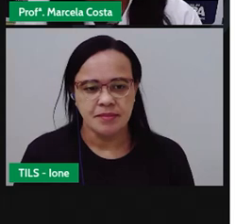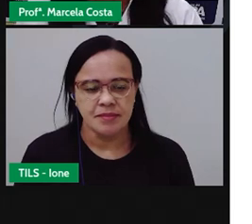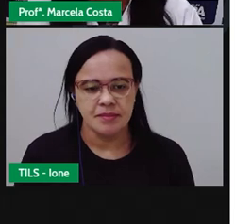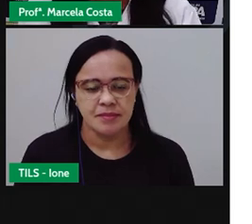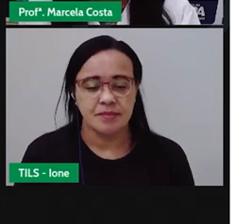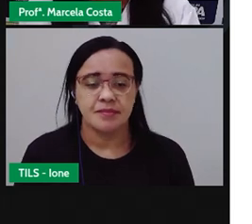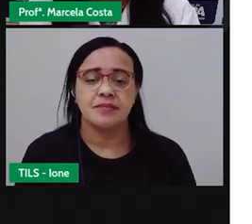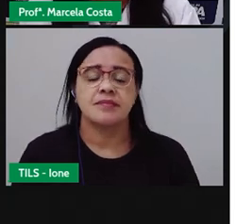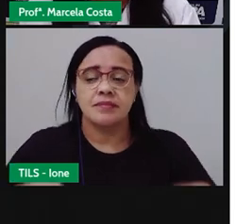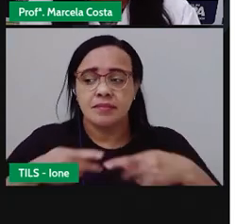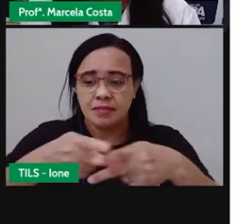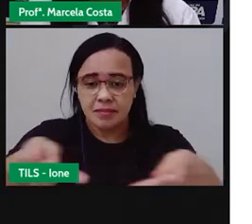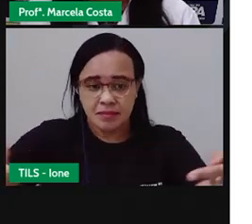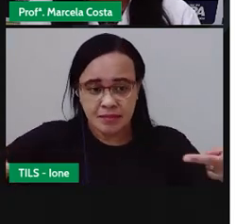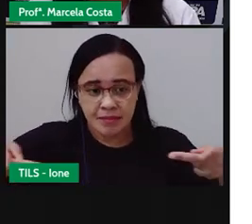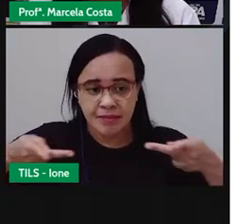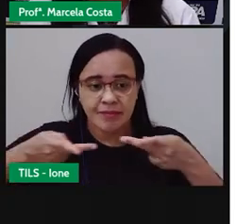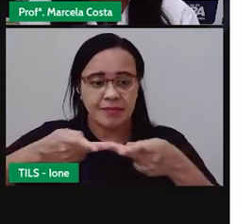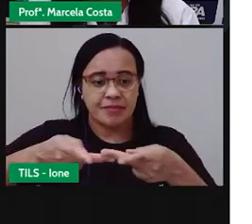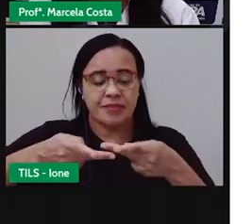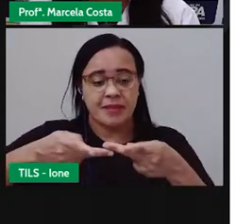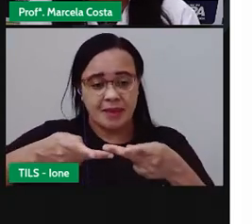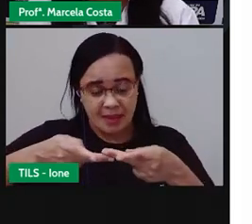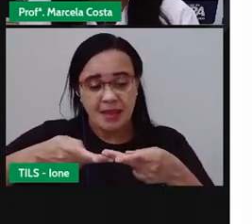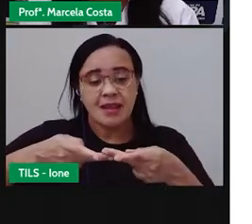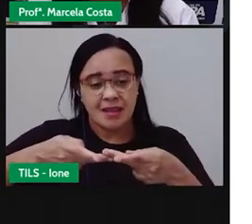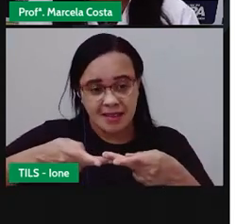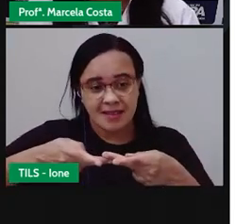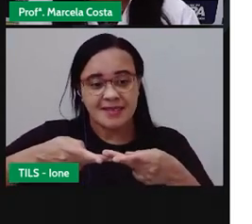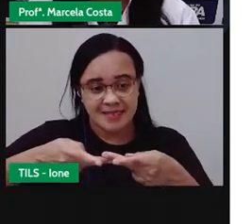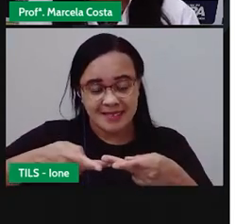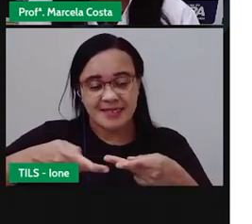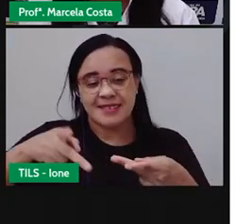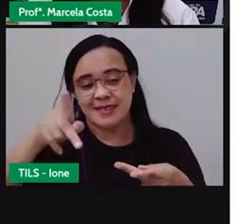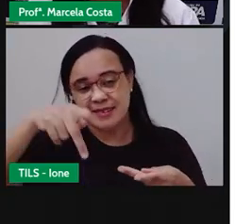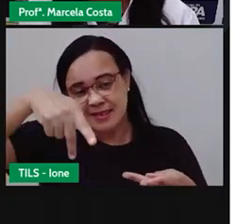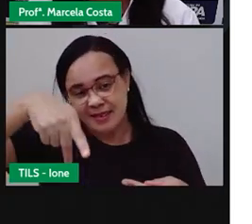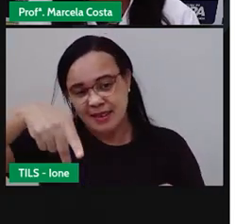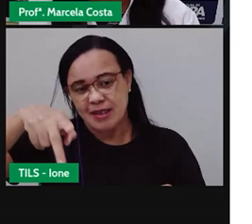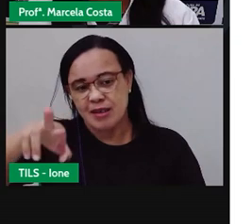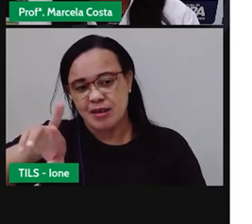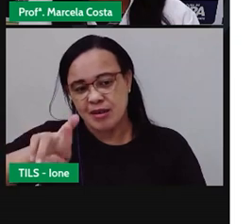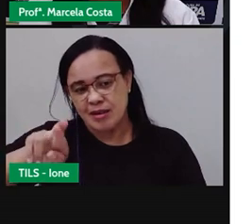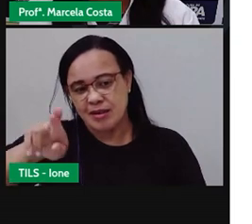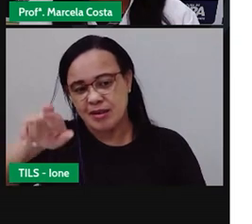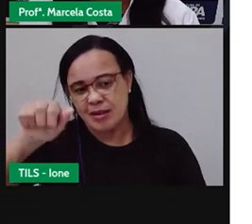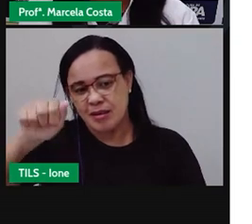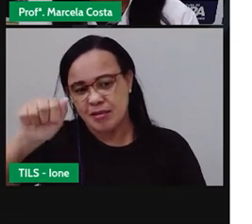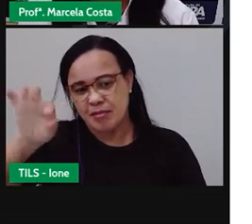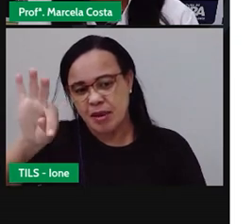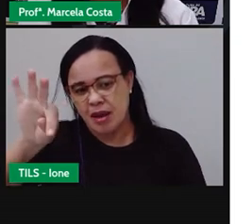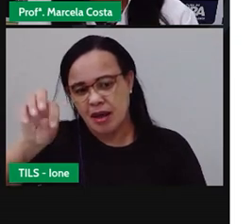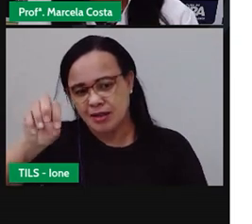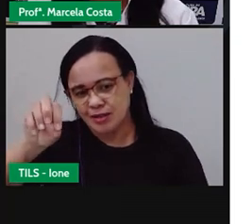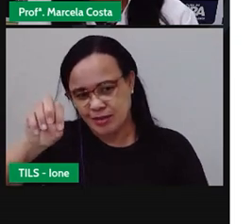e ela representa prato é isso pra tu